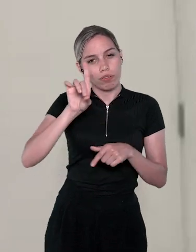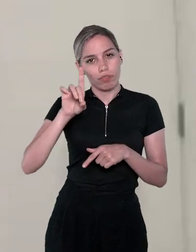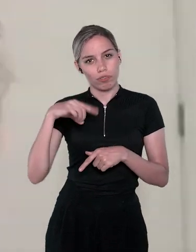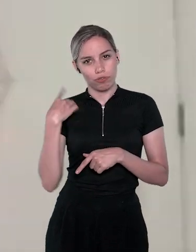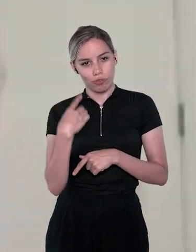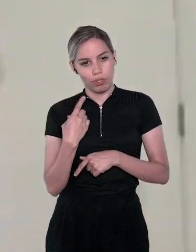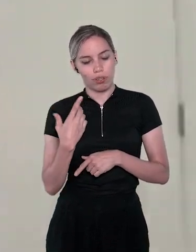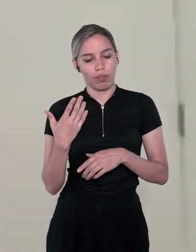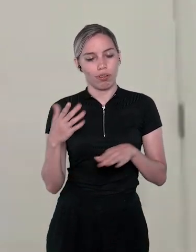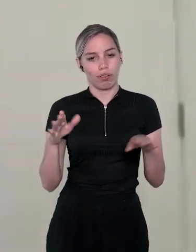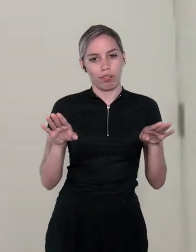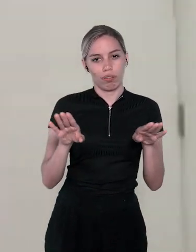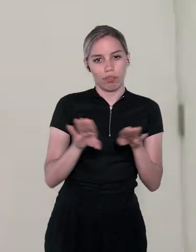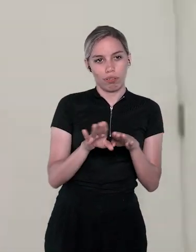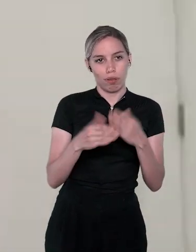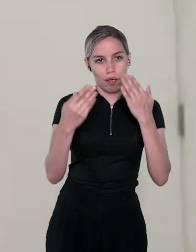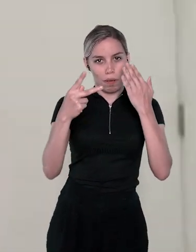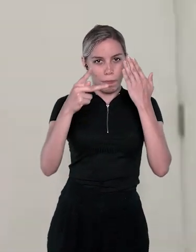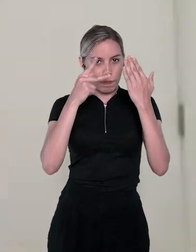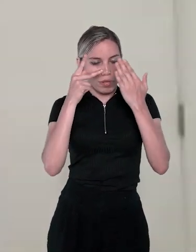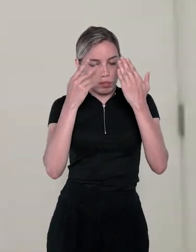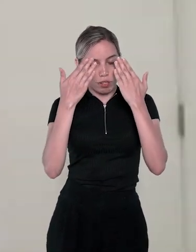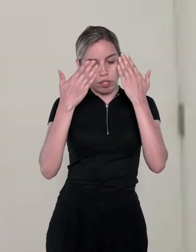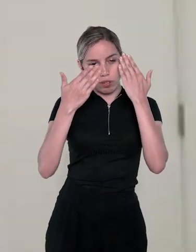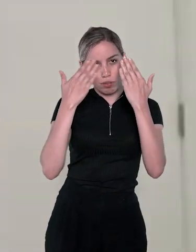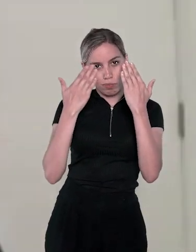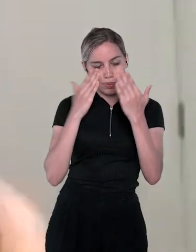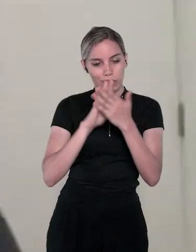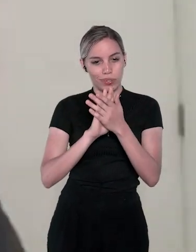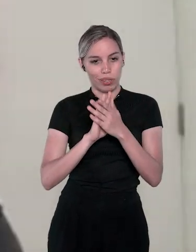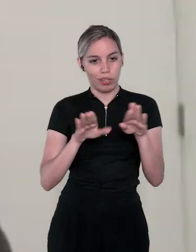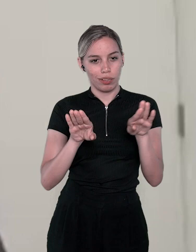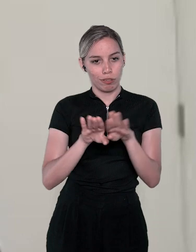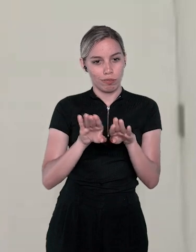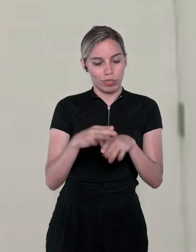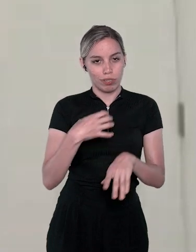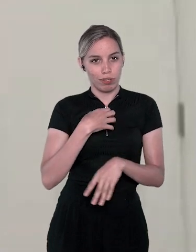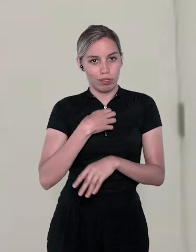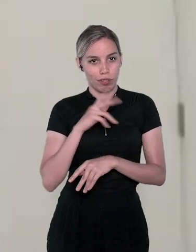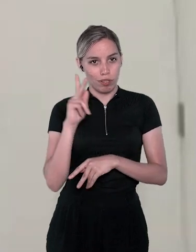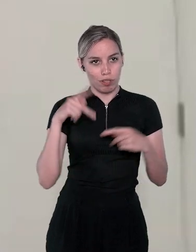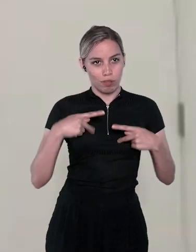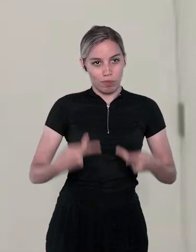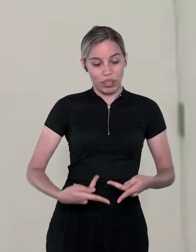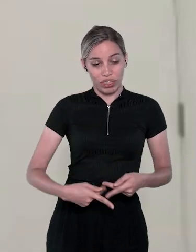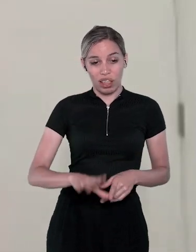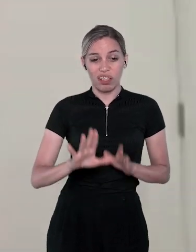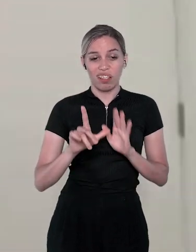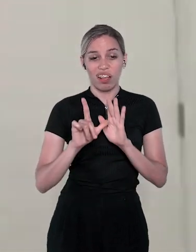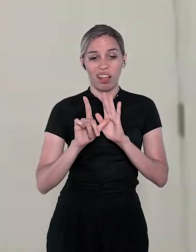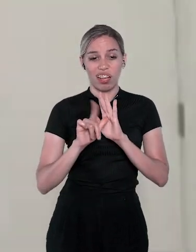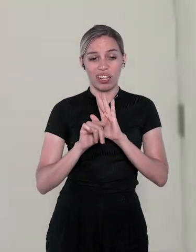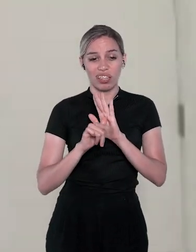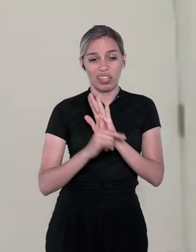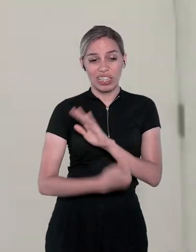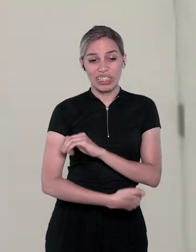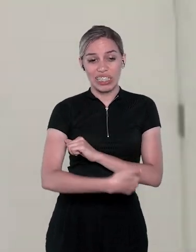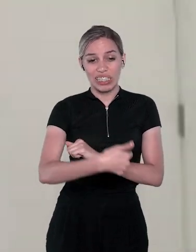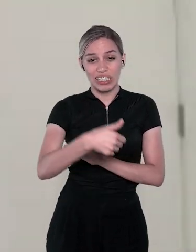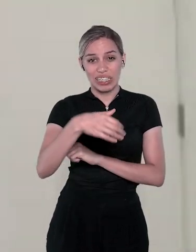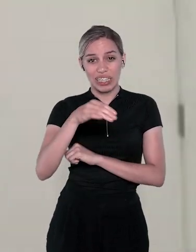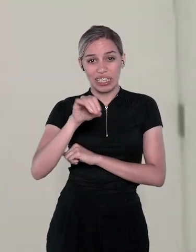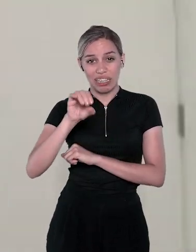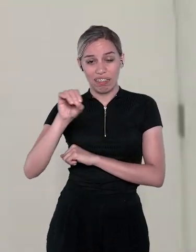sociologia e da psicologia clássica e das ciências humanas? é que está atrasada 100 anos,